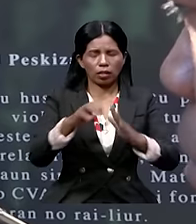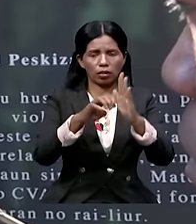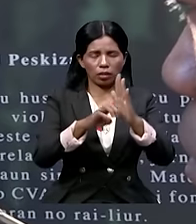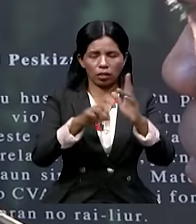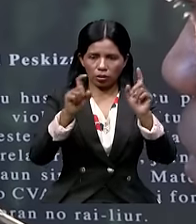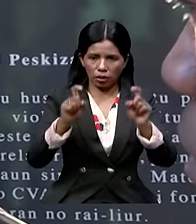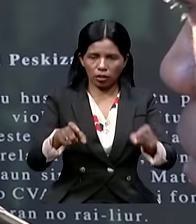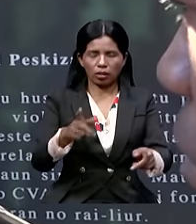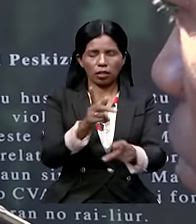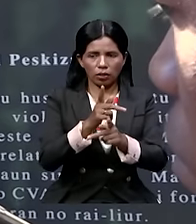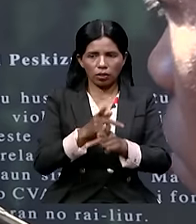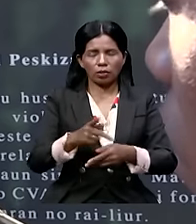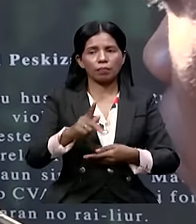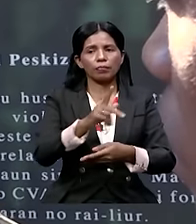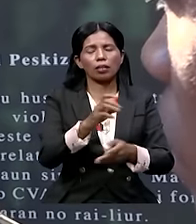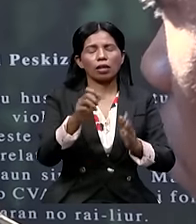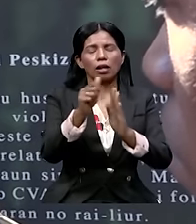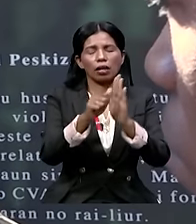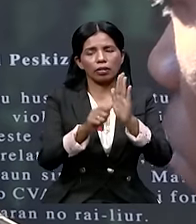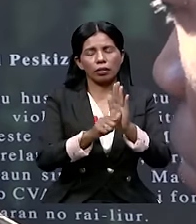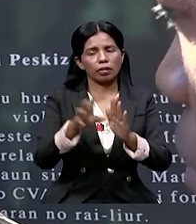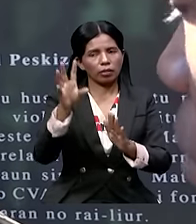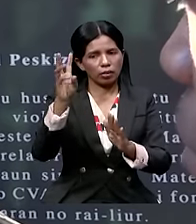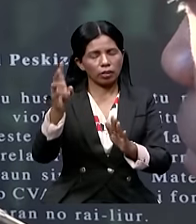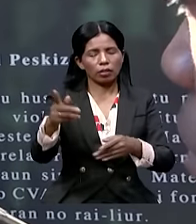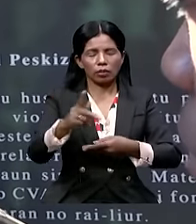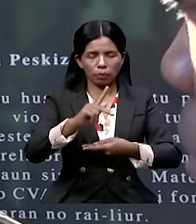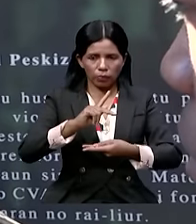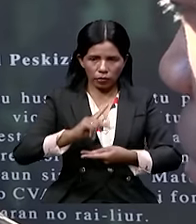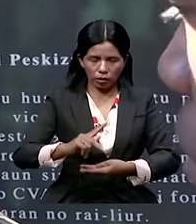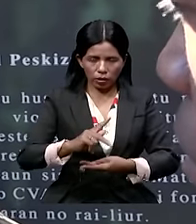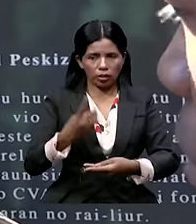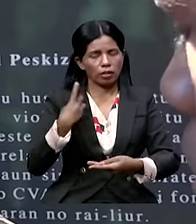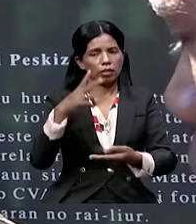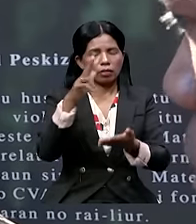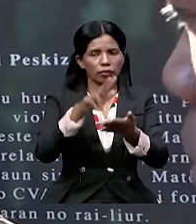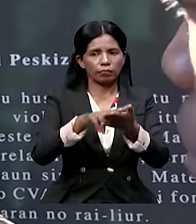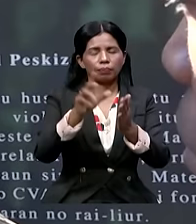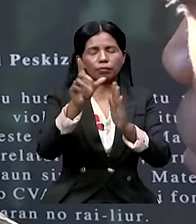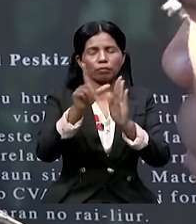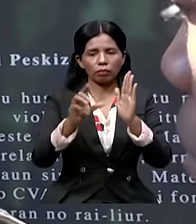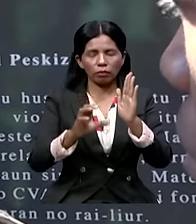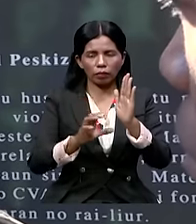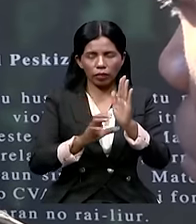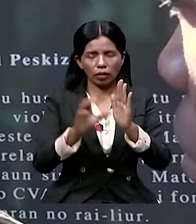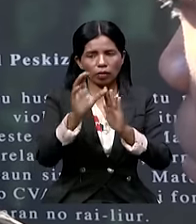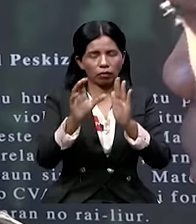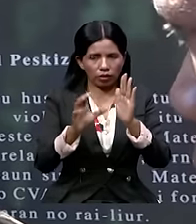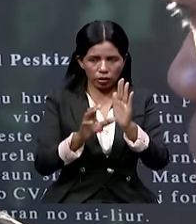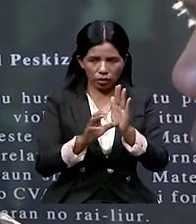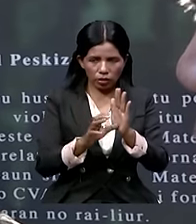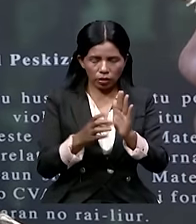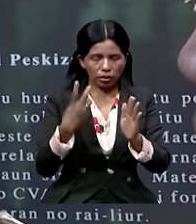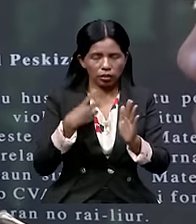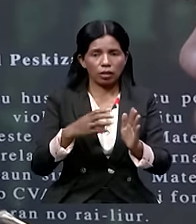Né? Artigo 6, Constituição protege, né? E está ratificando na Convenção de Luquira, e Estado e compromisso a tu